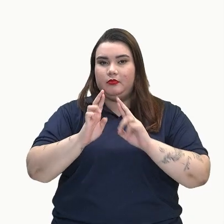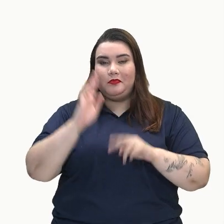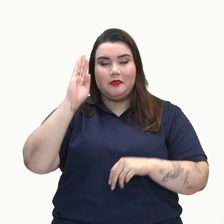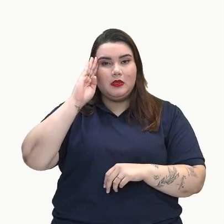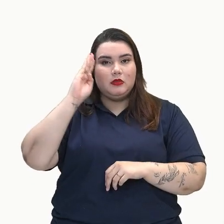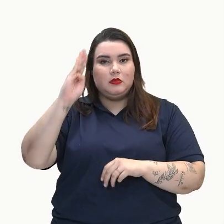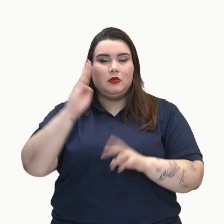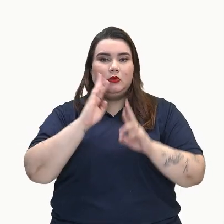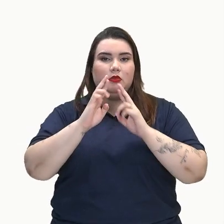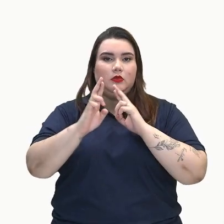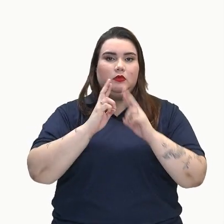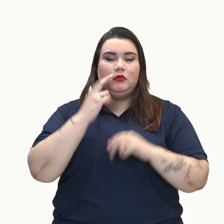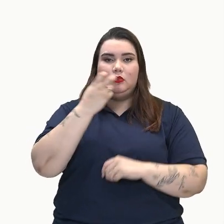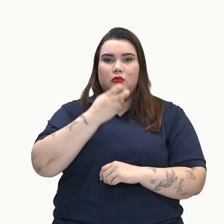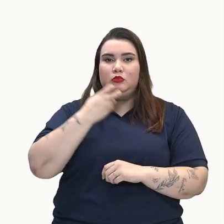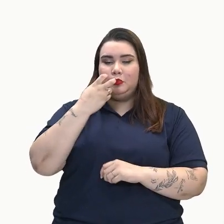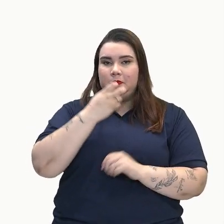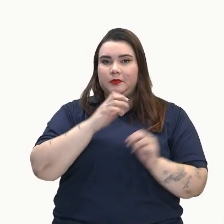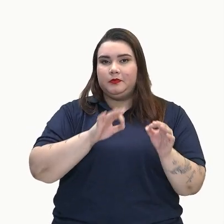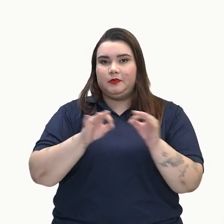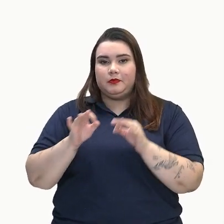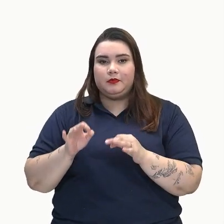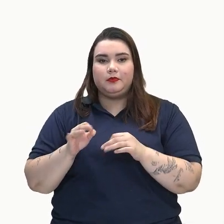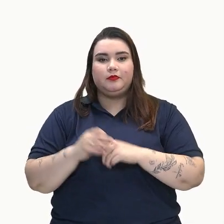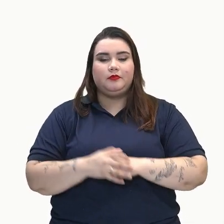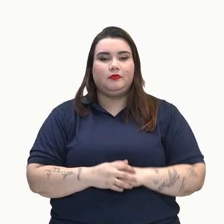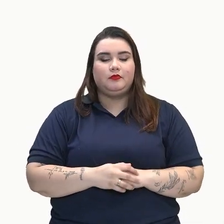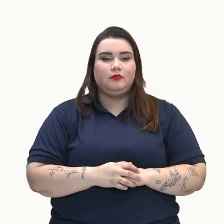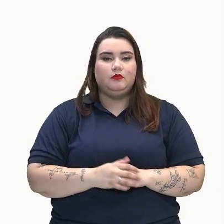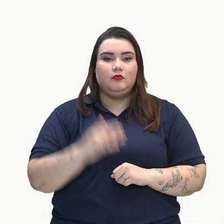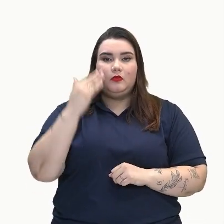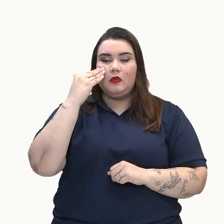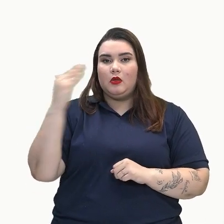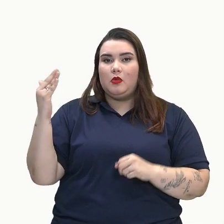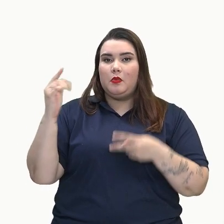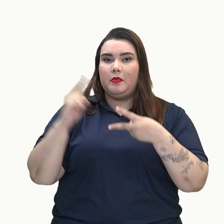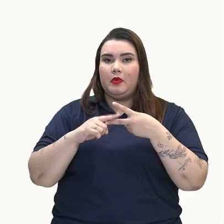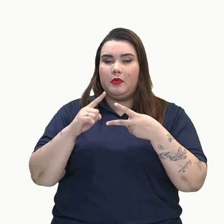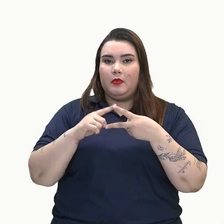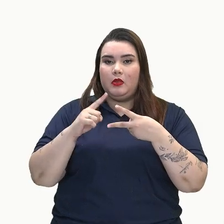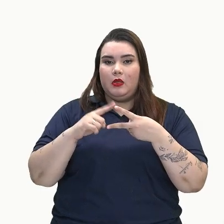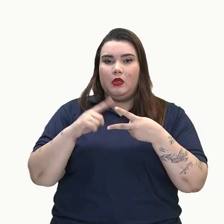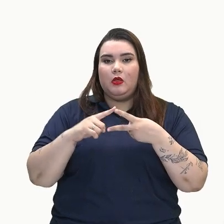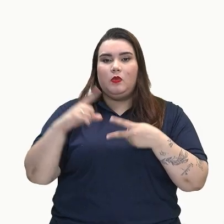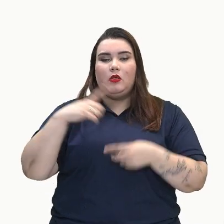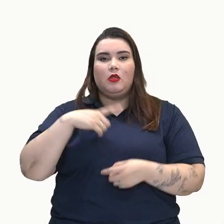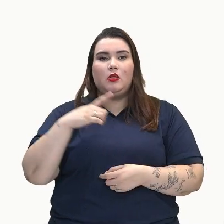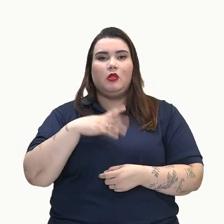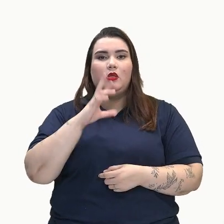na entrevista oral. Então, as perguntas abertas são aquelas perguntas